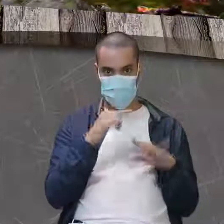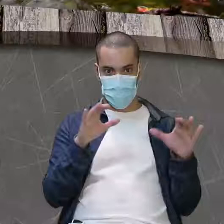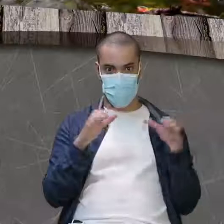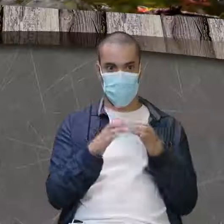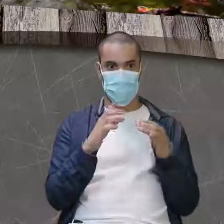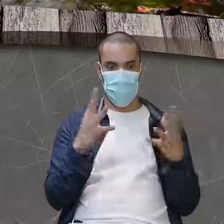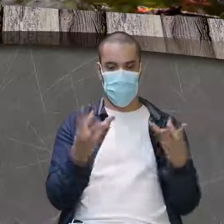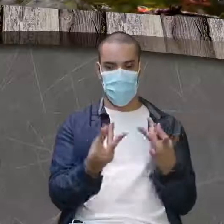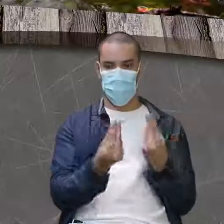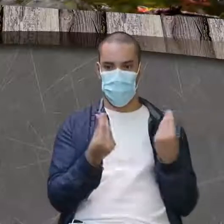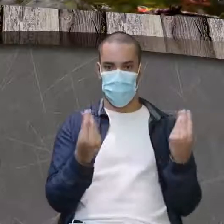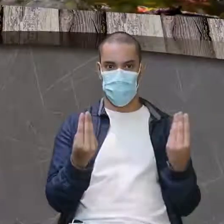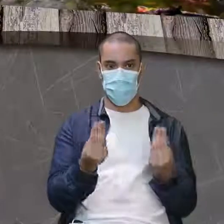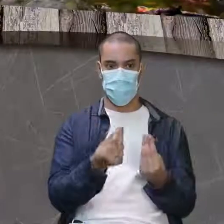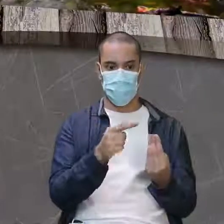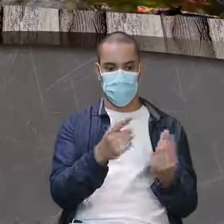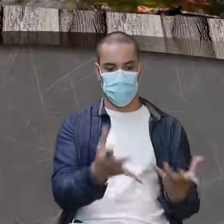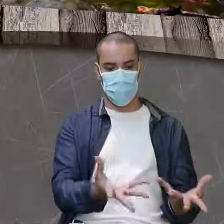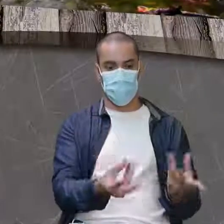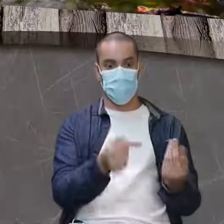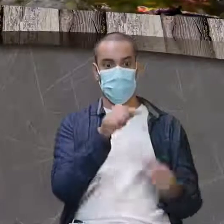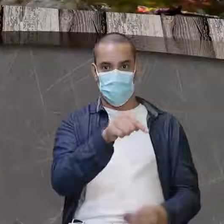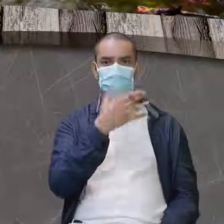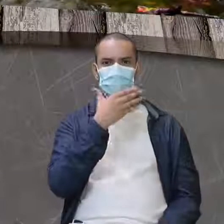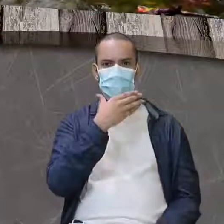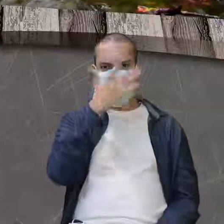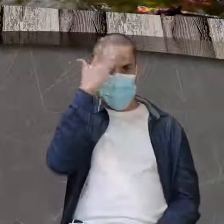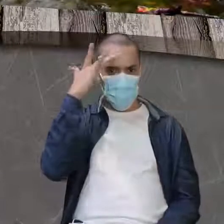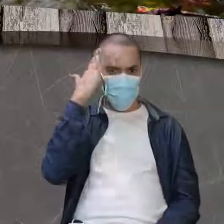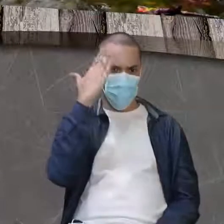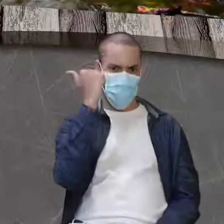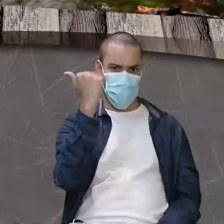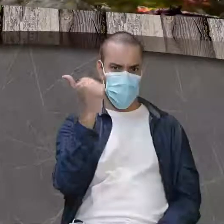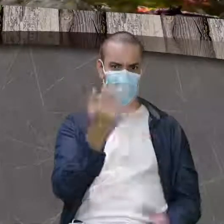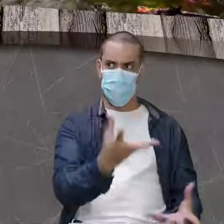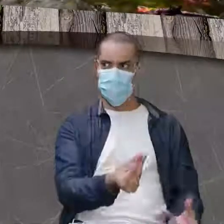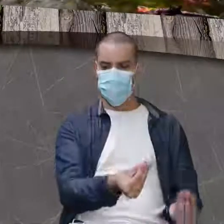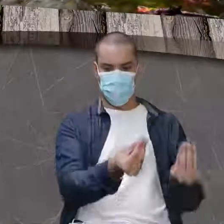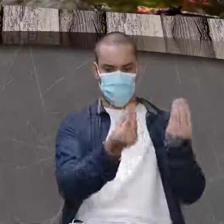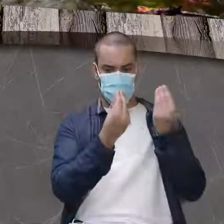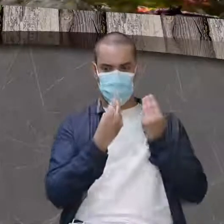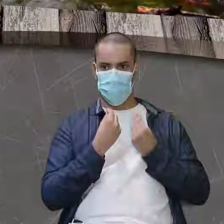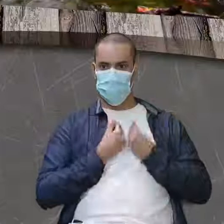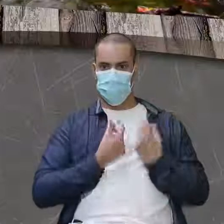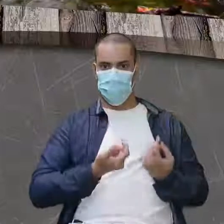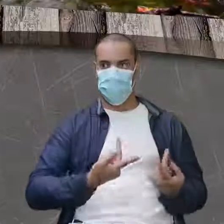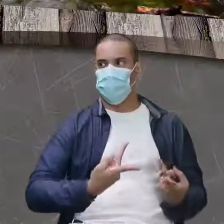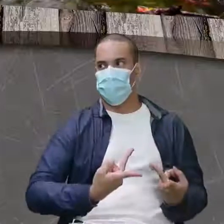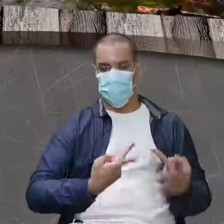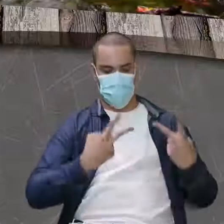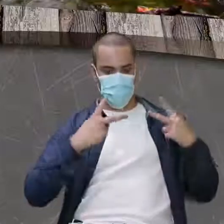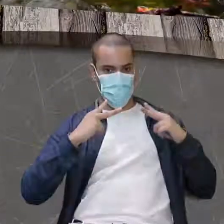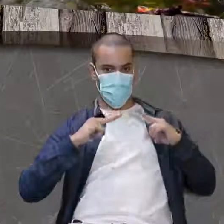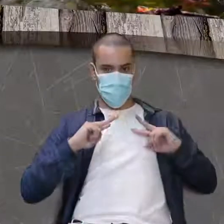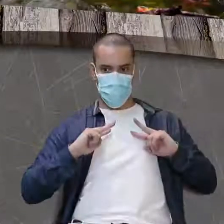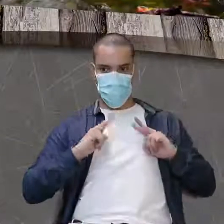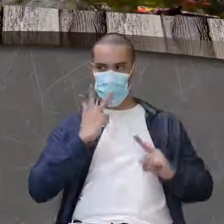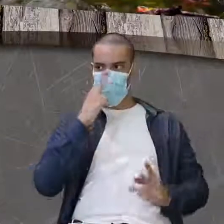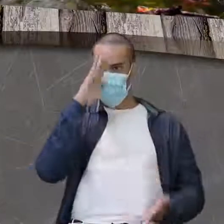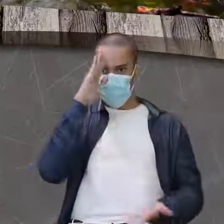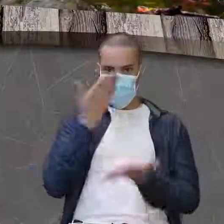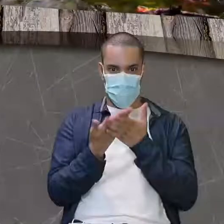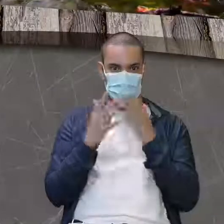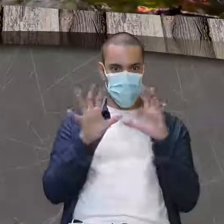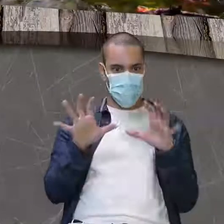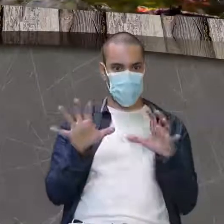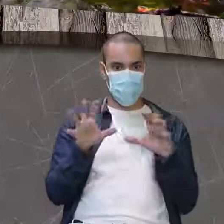muito prestígio, que você vai ganhar alguma coisa com isso, como se fosse uma questão de transferência, né? Acreditam